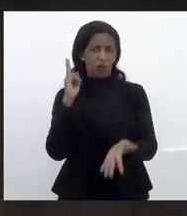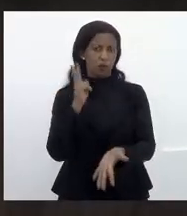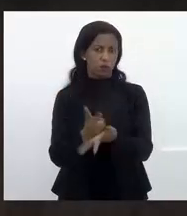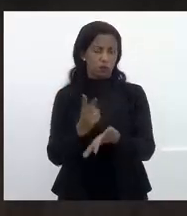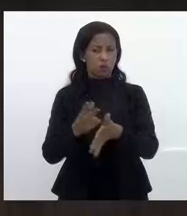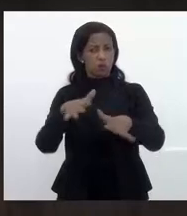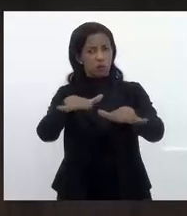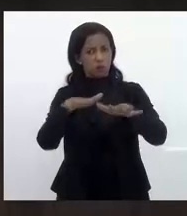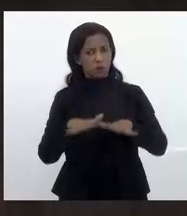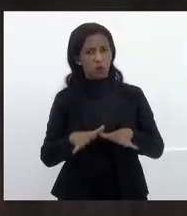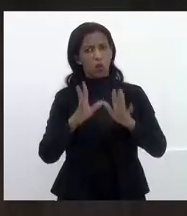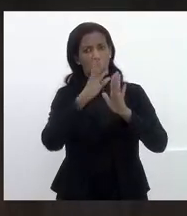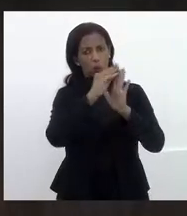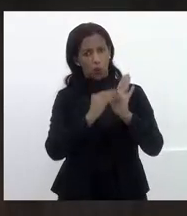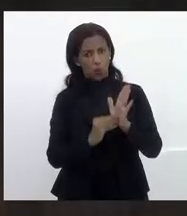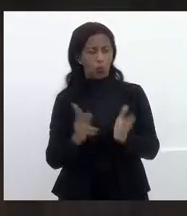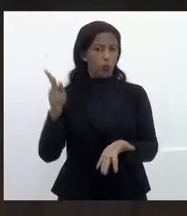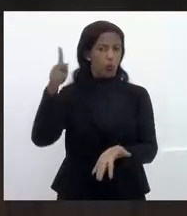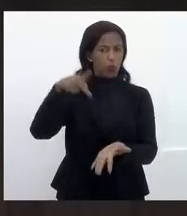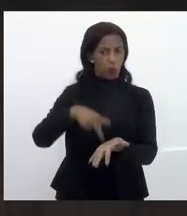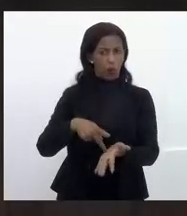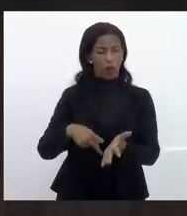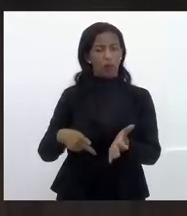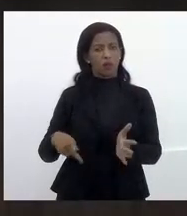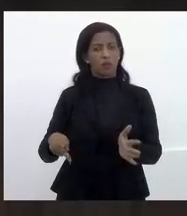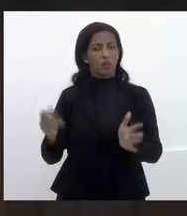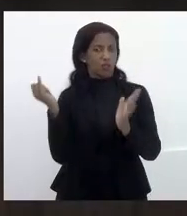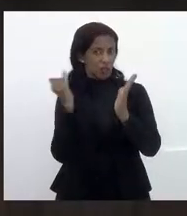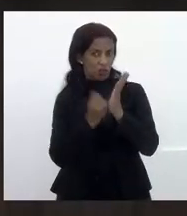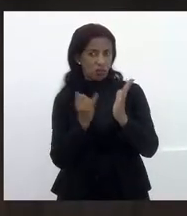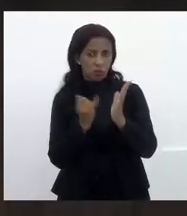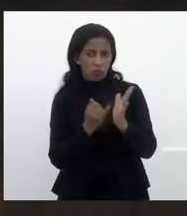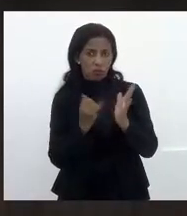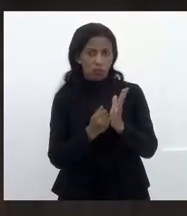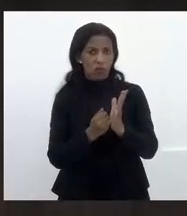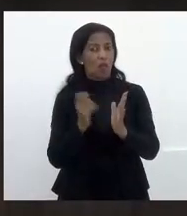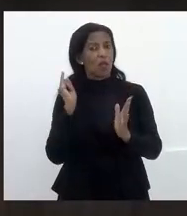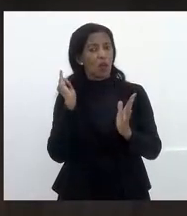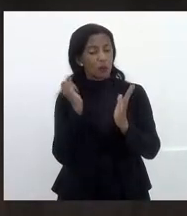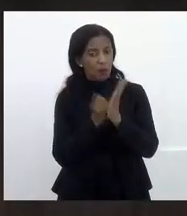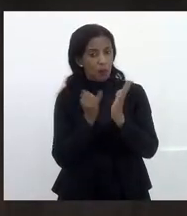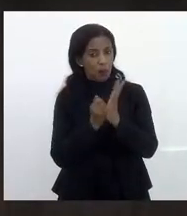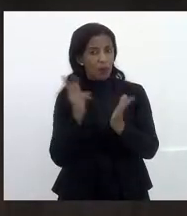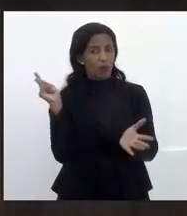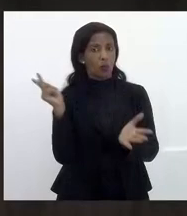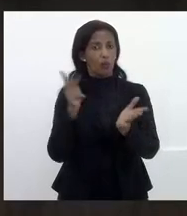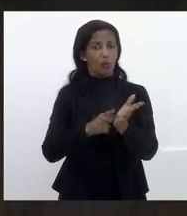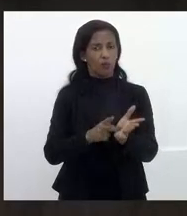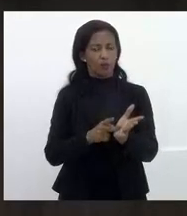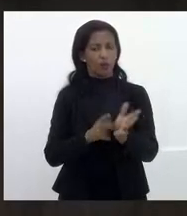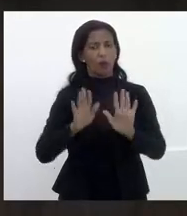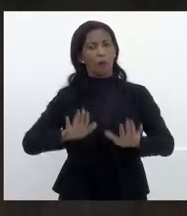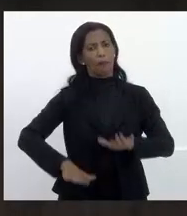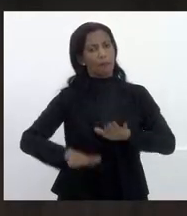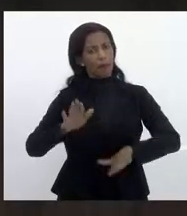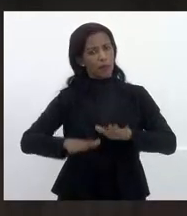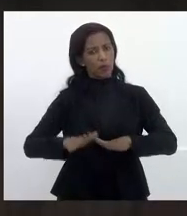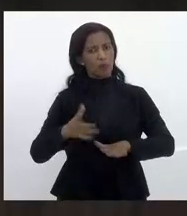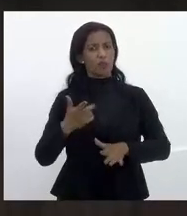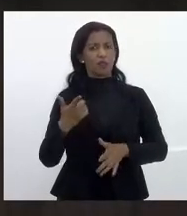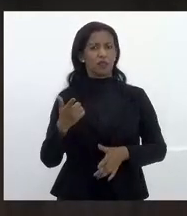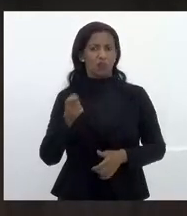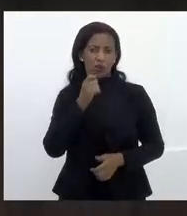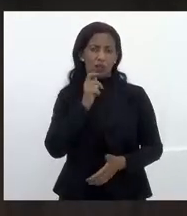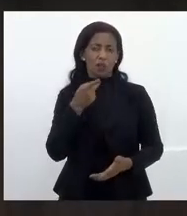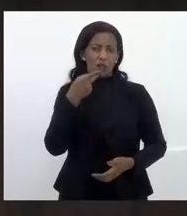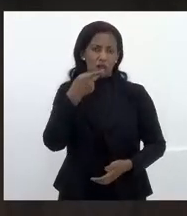mantida e levar em conta o conteúdo original da PEC está protocolada porque vale para nós vamos está publicado nos atos oficiais mas ainda assim eu queria